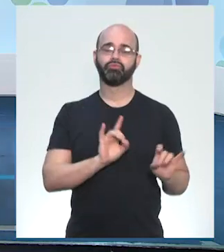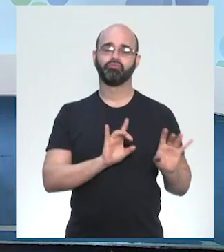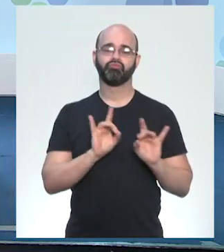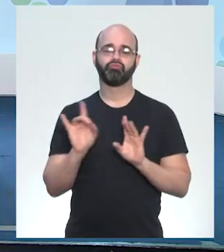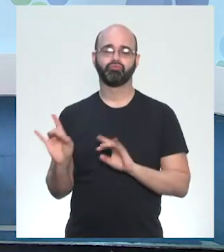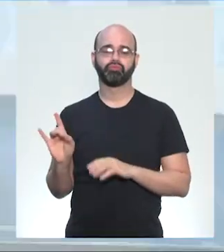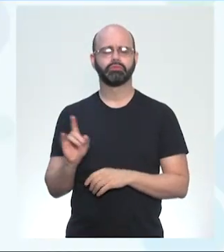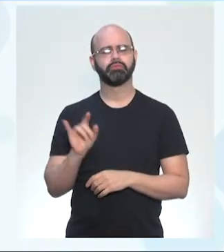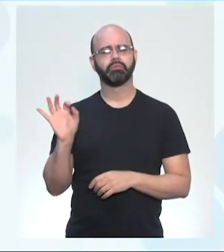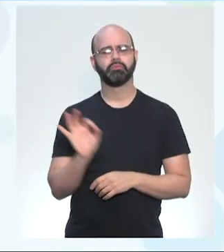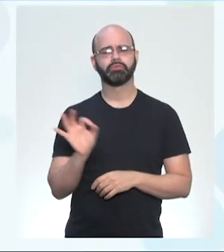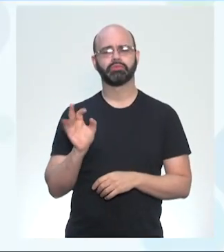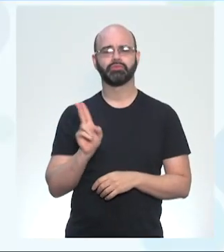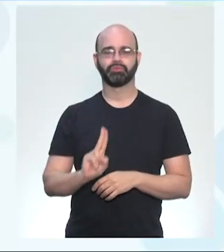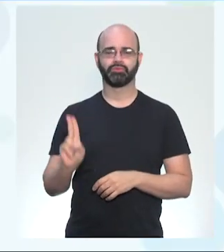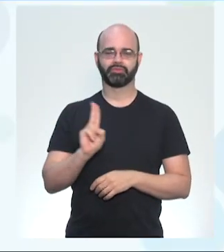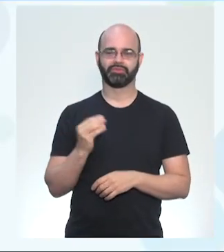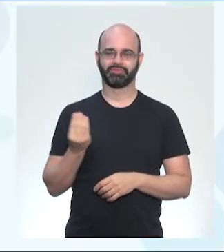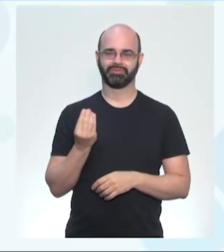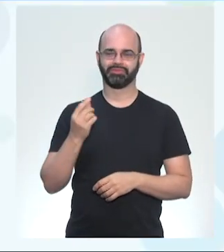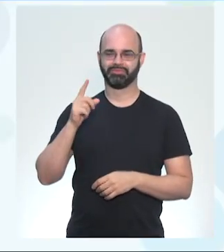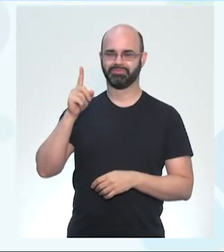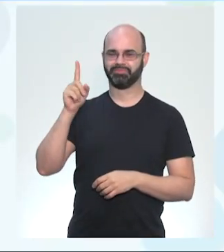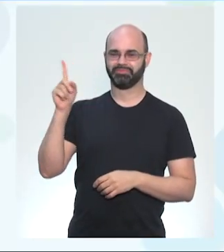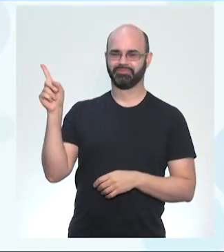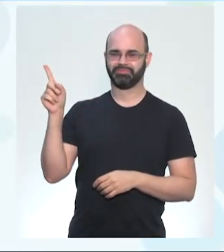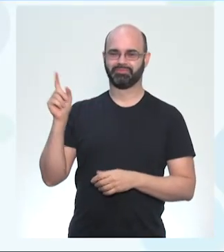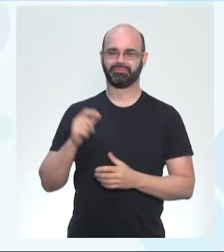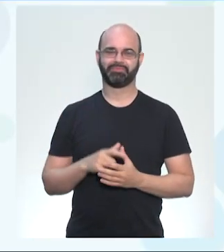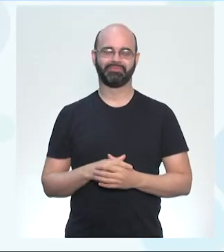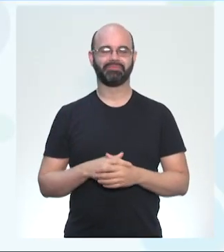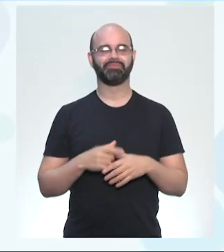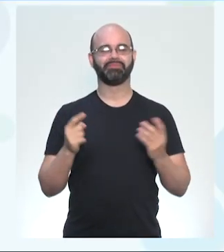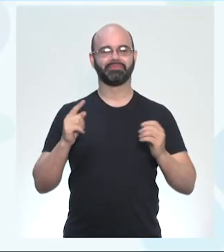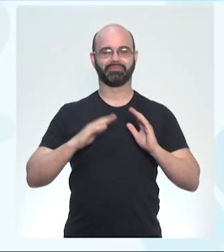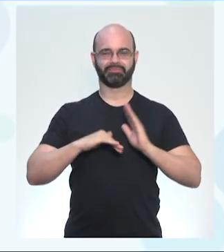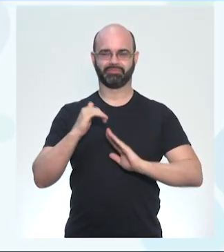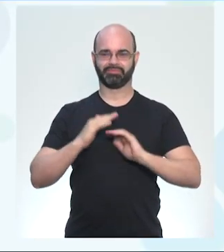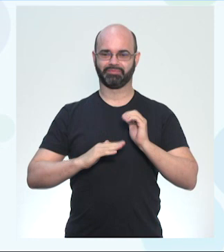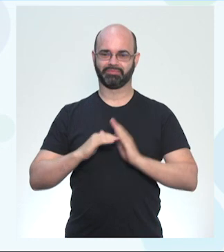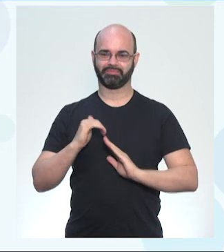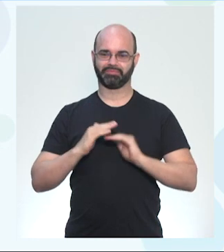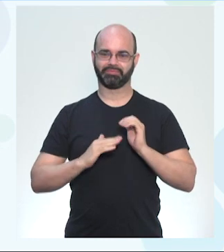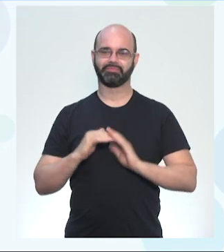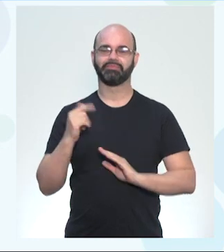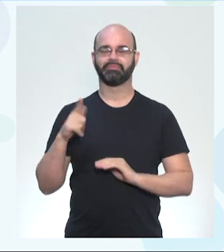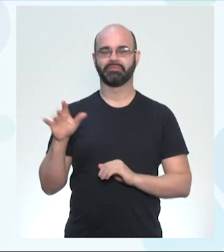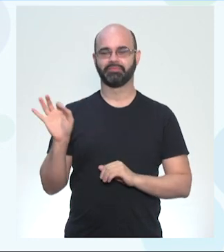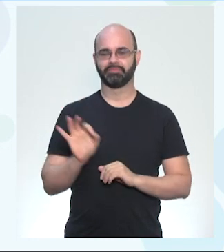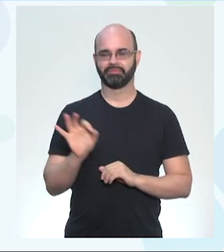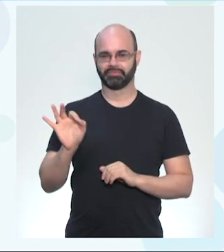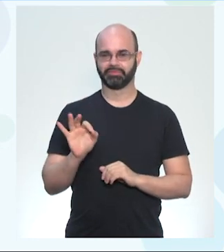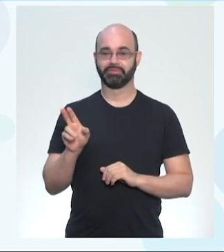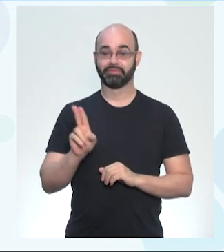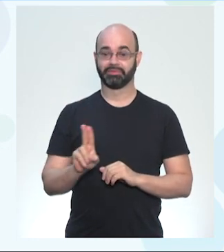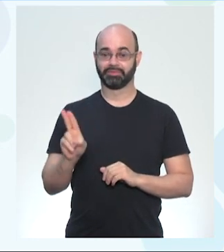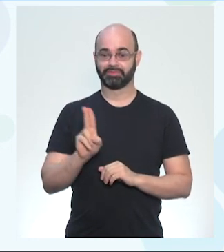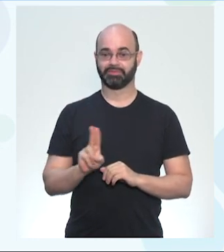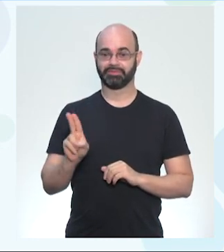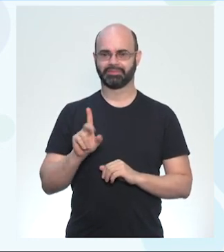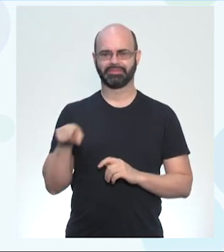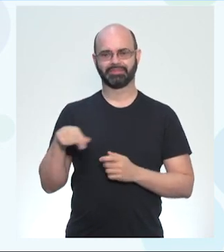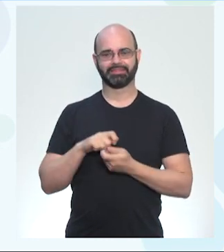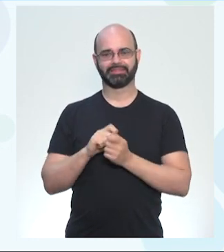cotidiano. Aquele desafio de pegar mais uma vez aquela habilidade que trabalha porcentagem e transformar numa aula um